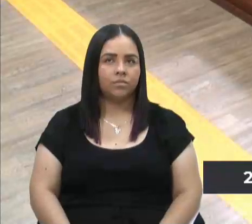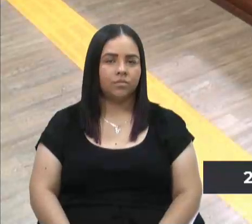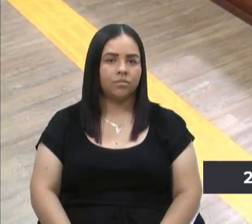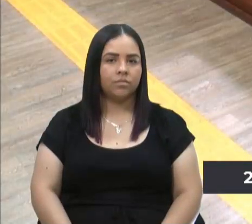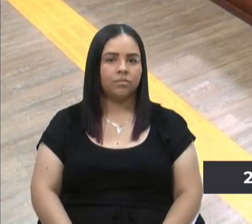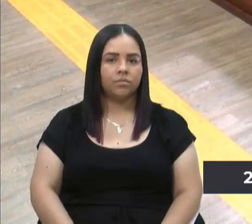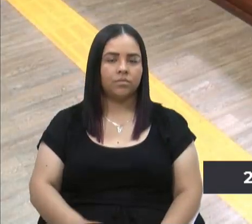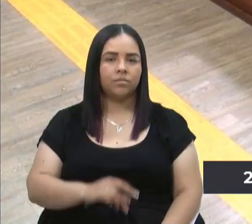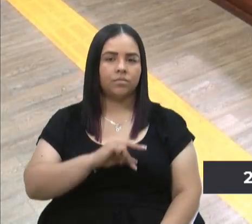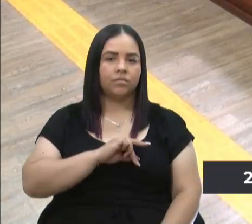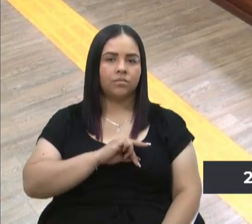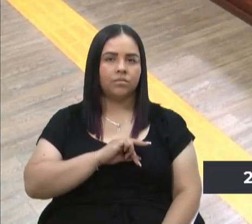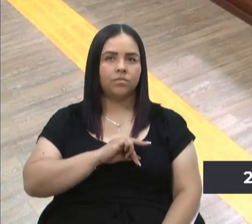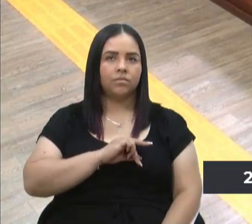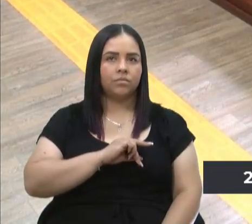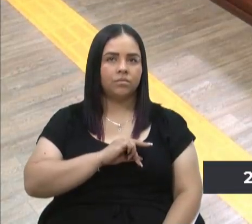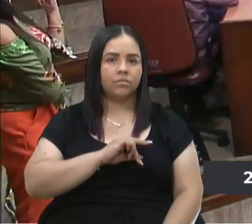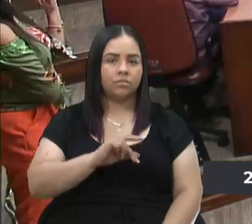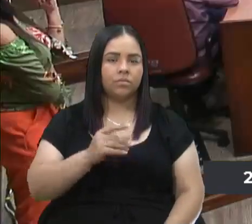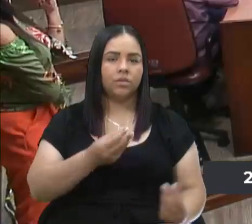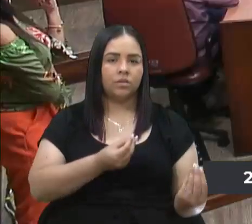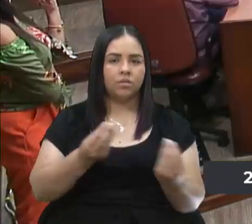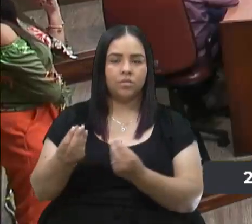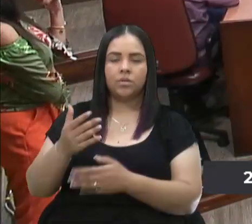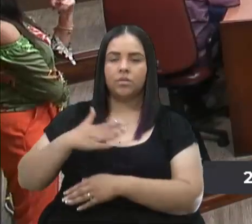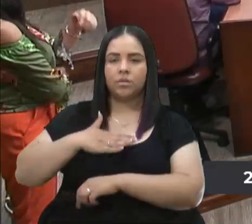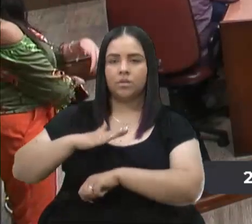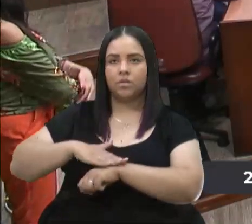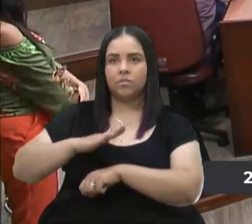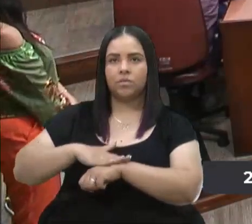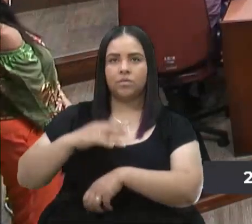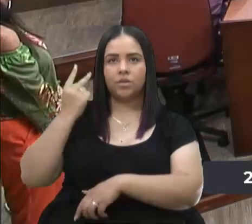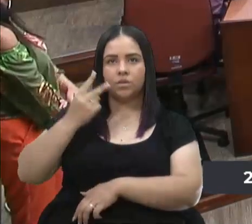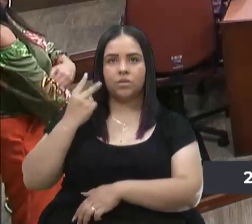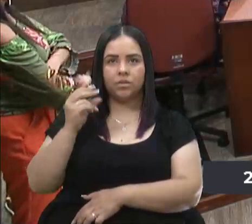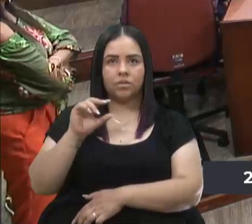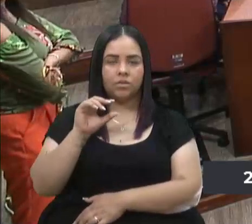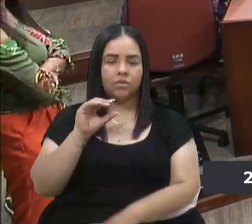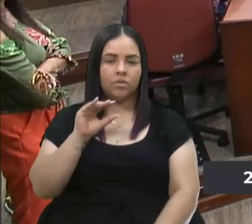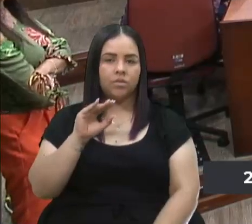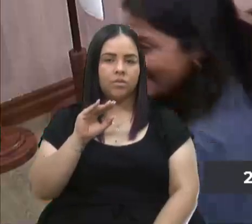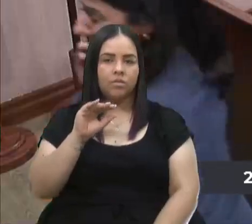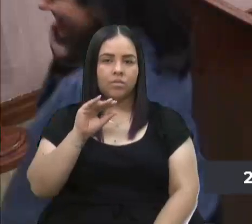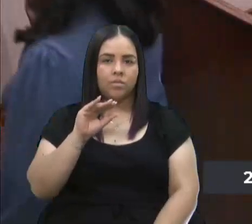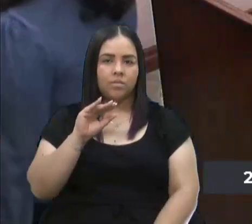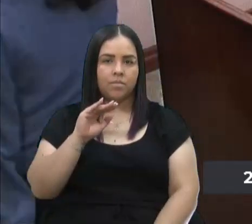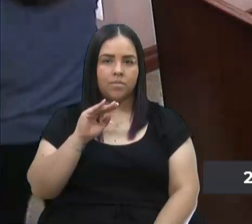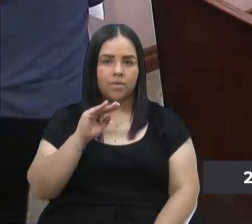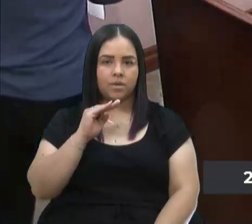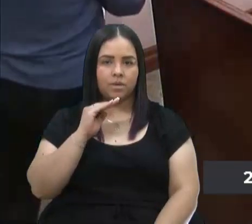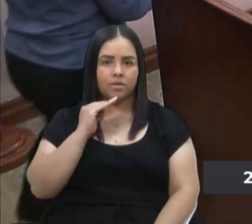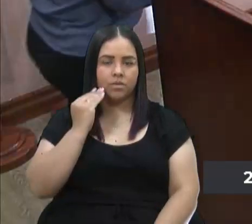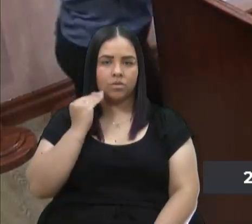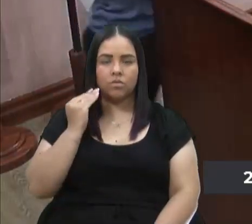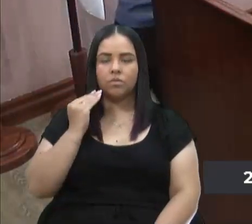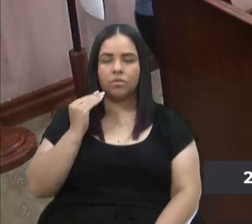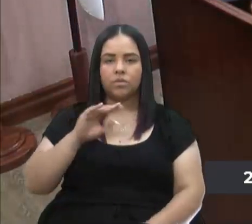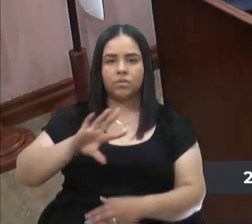Presidente, cedo meu espaço para a vereadora Marisol Santos. Por cedência, a vereadora Marisol Santos, PSDB, da